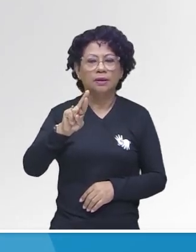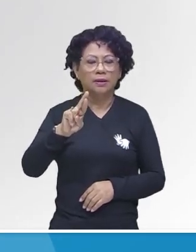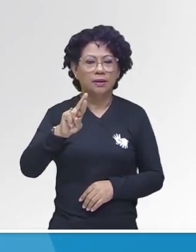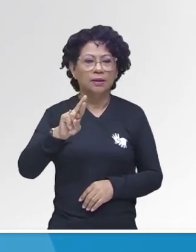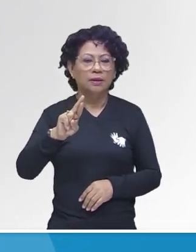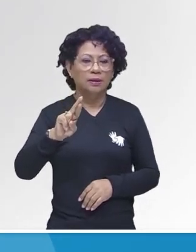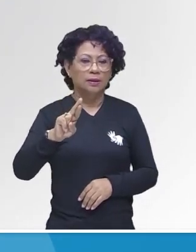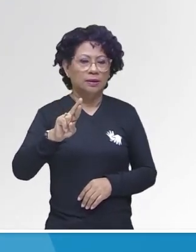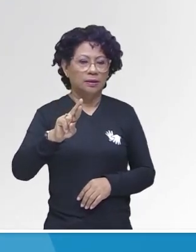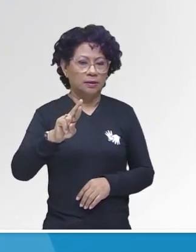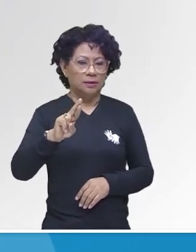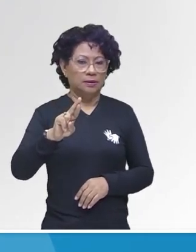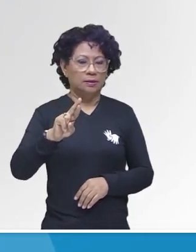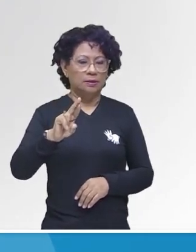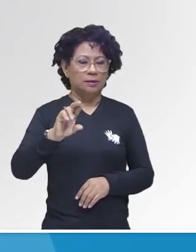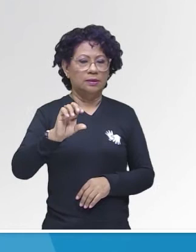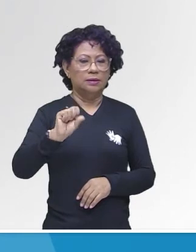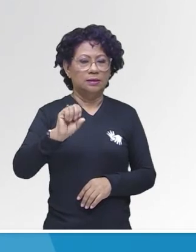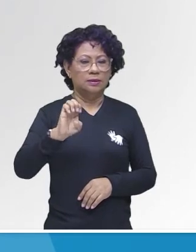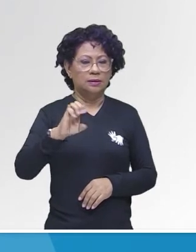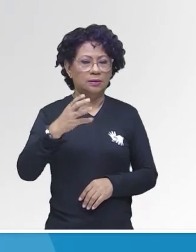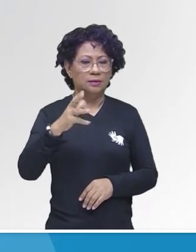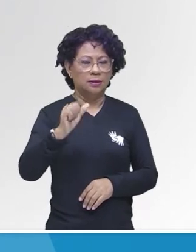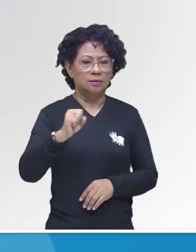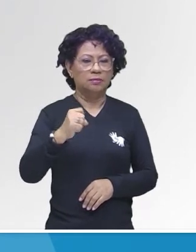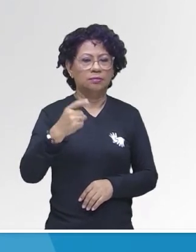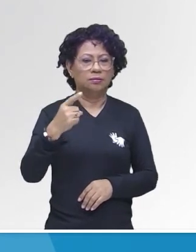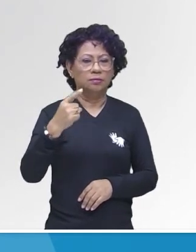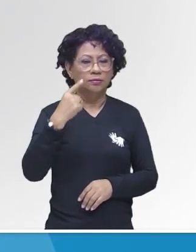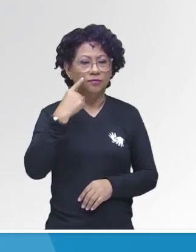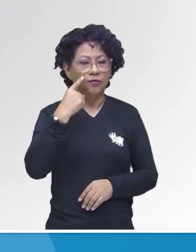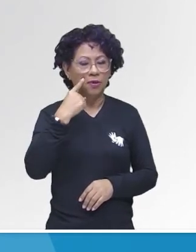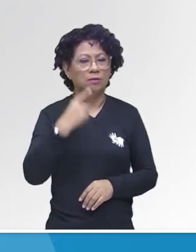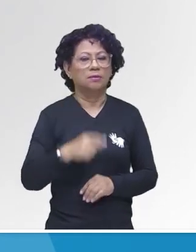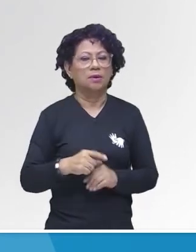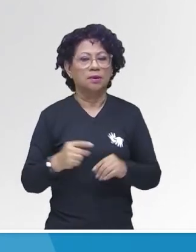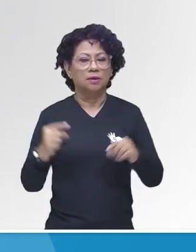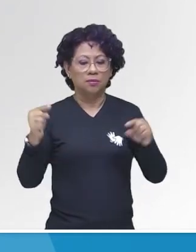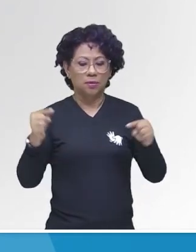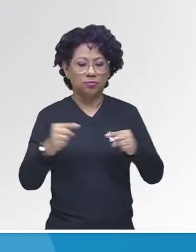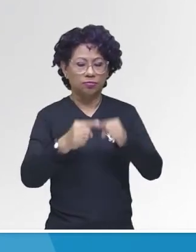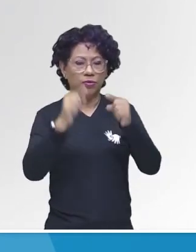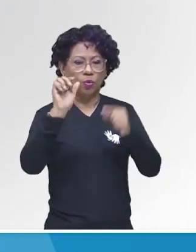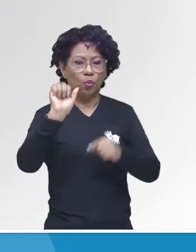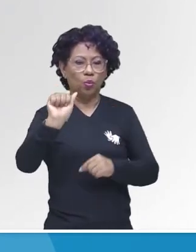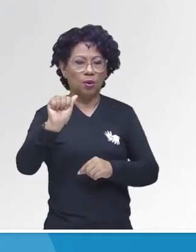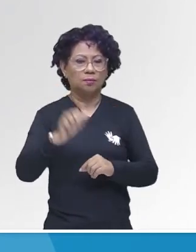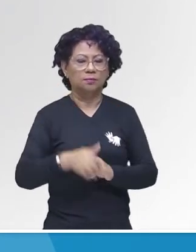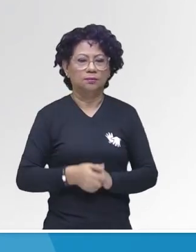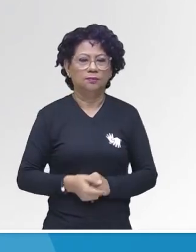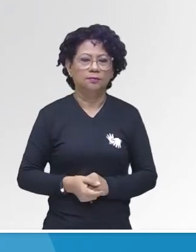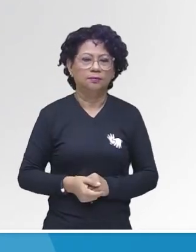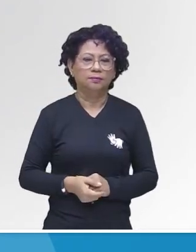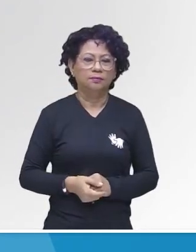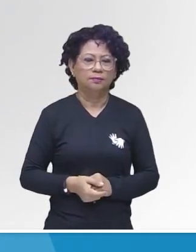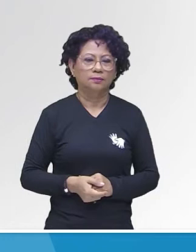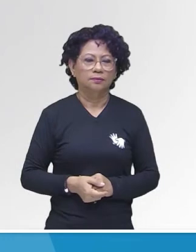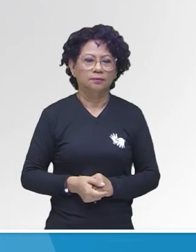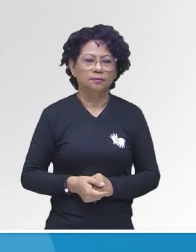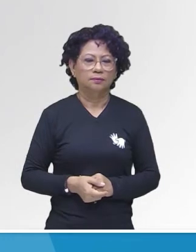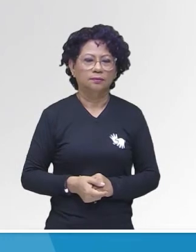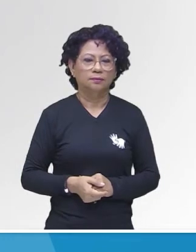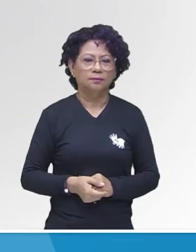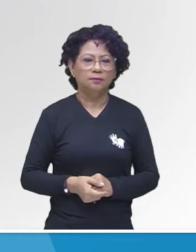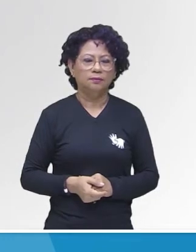S, igual a um conjunto com um único elemento, ó, o ponto A. Tá aqui, ó. Essa